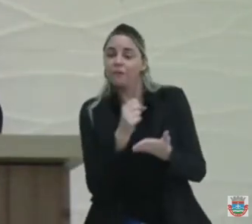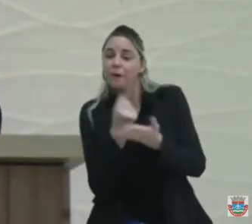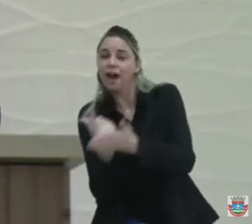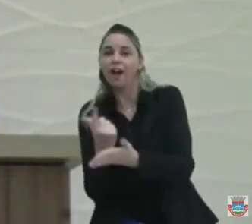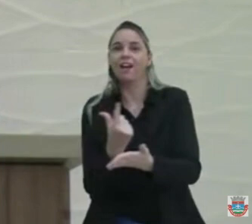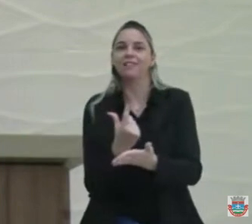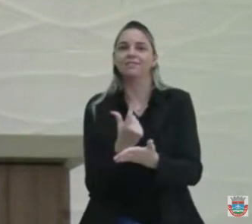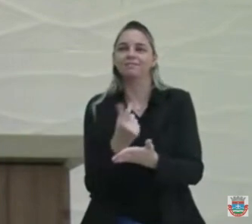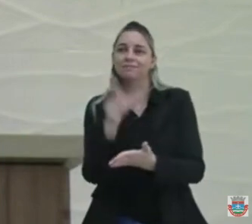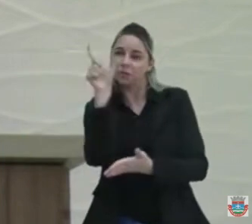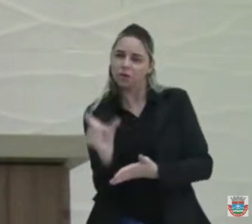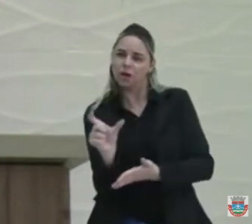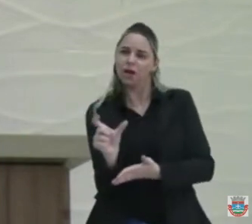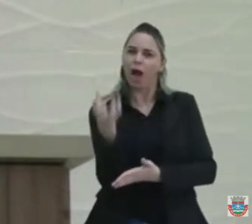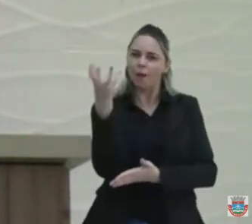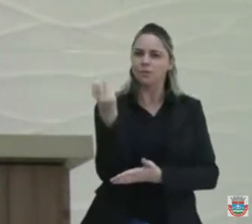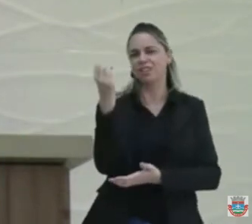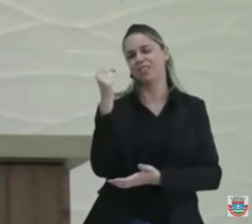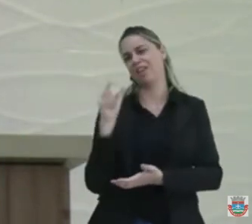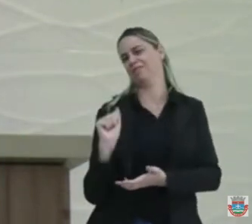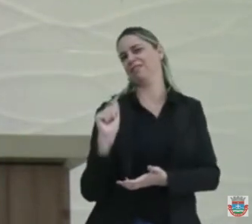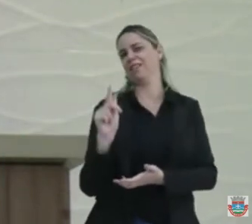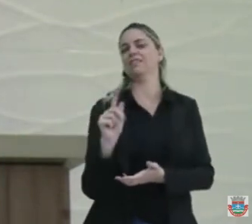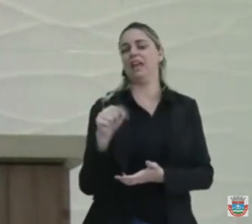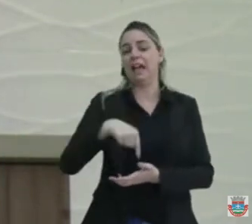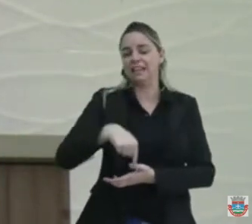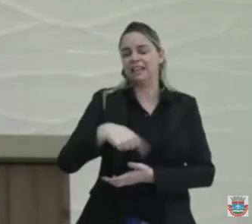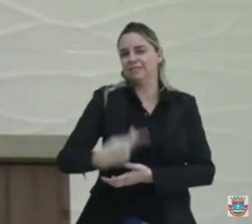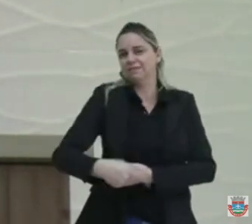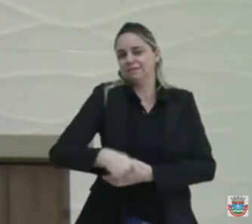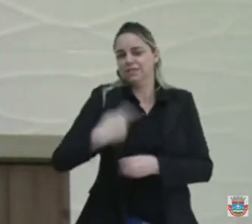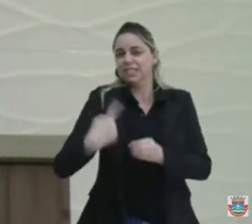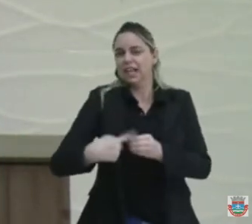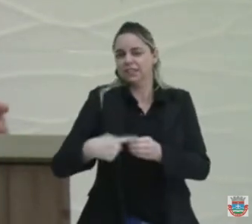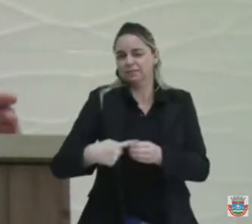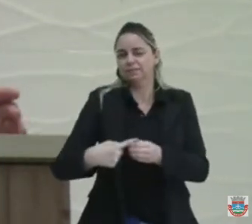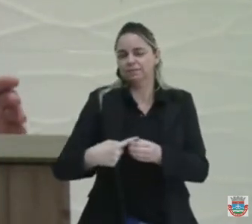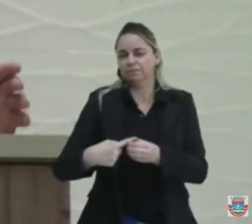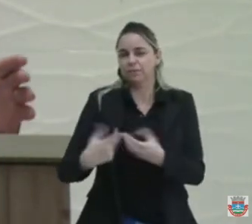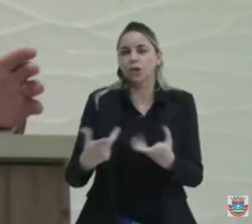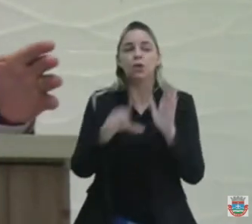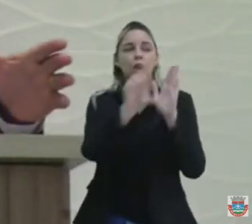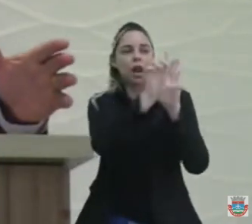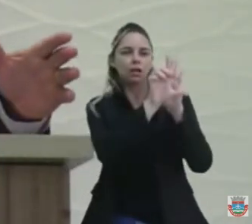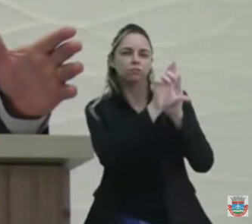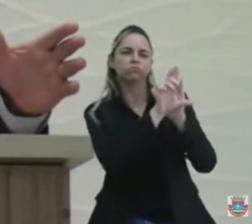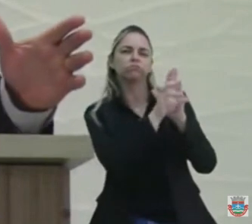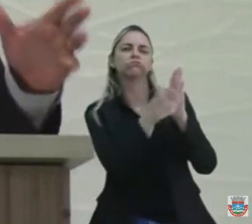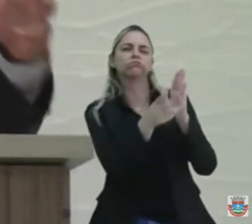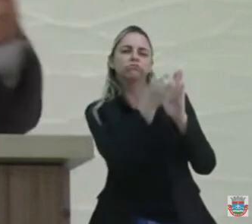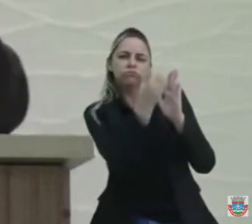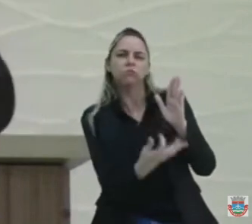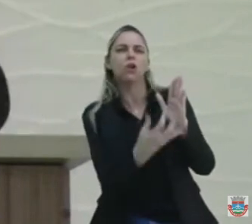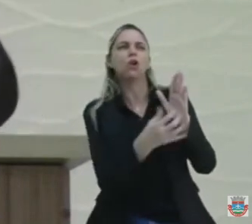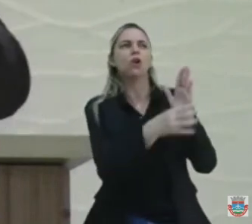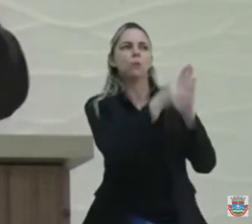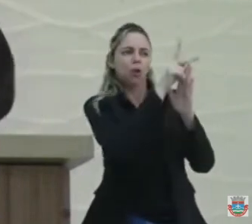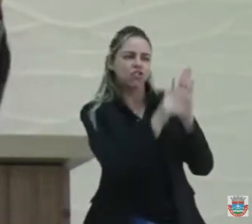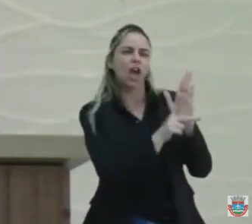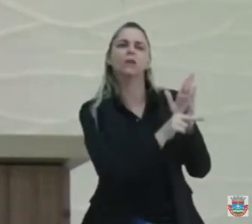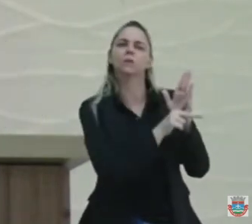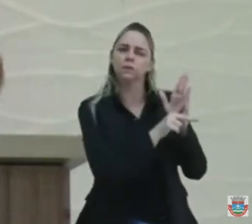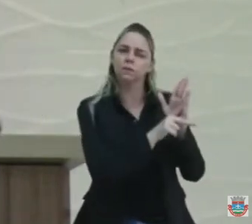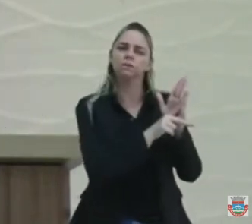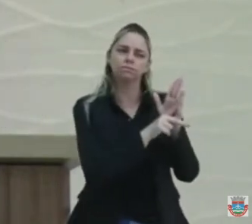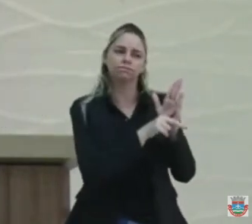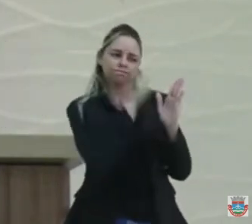pessoas aposentadas do nosso município, e o projeto de lei fez o que é a união de